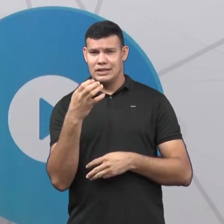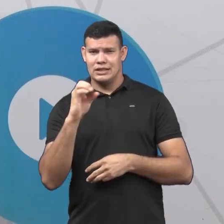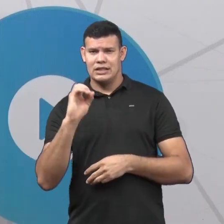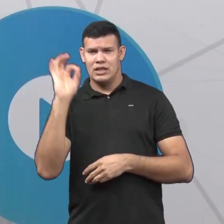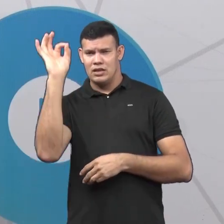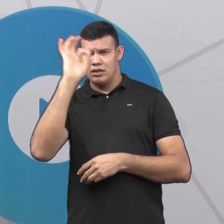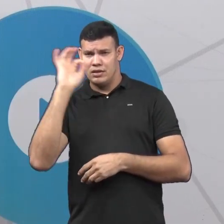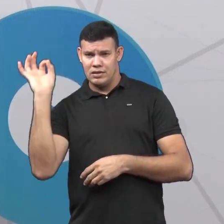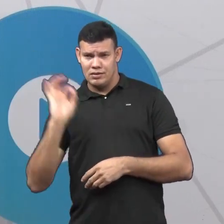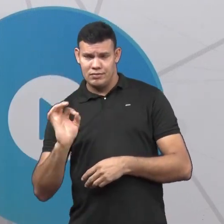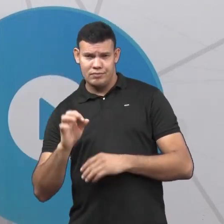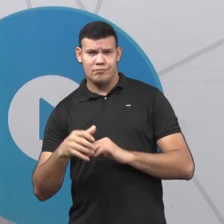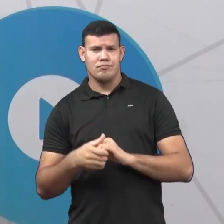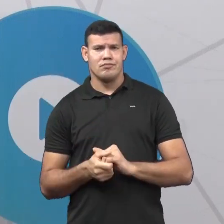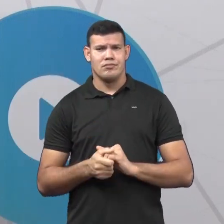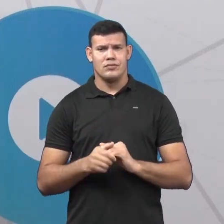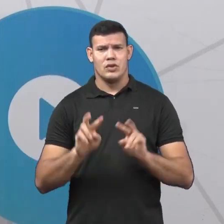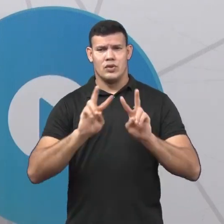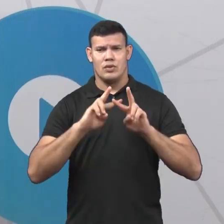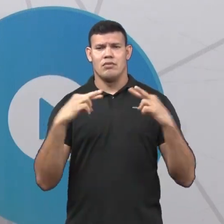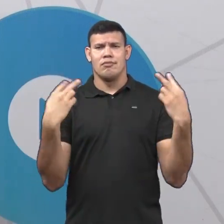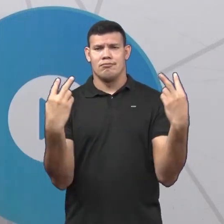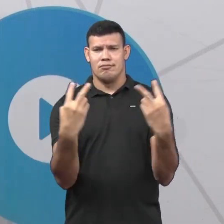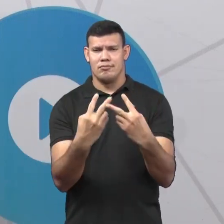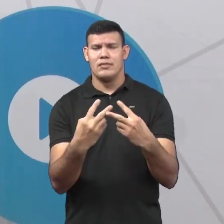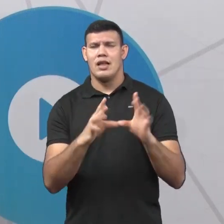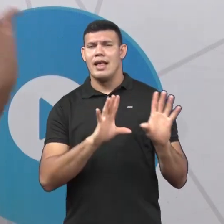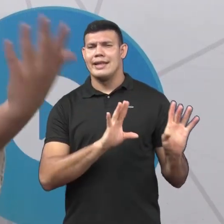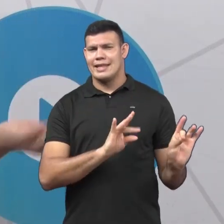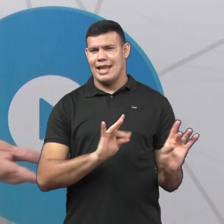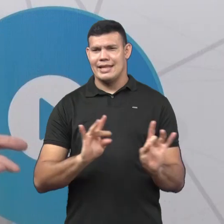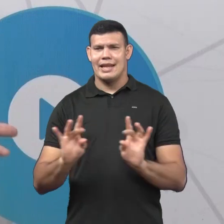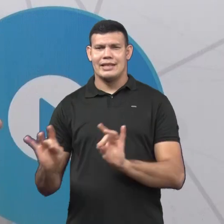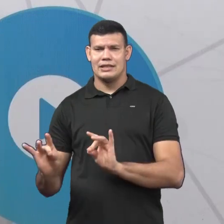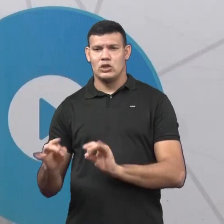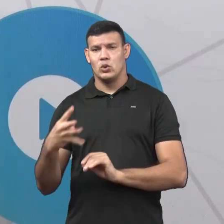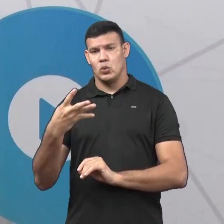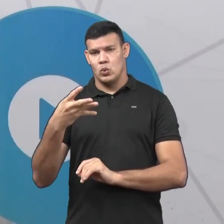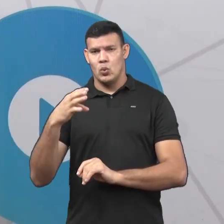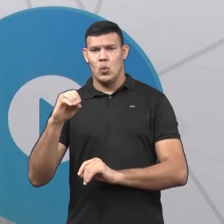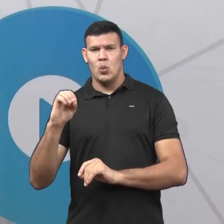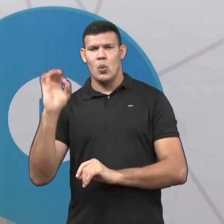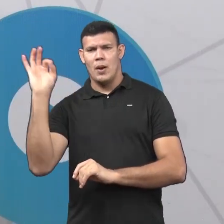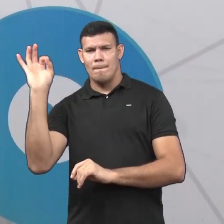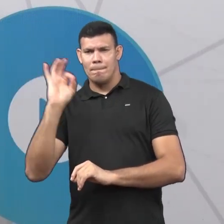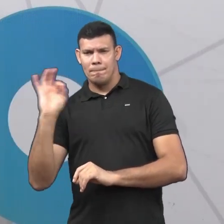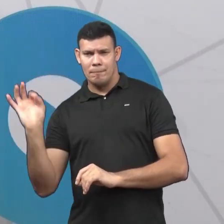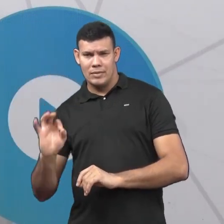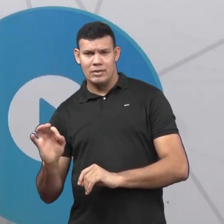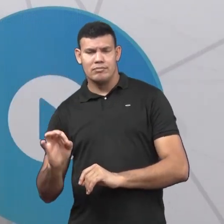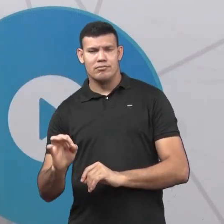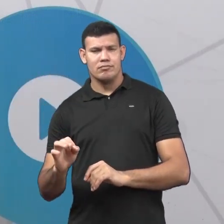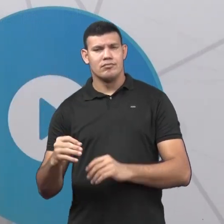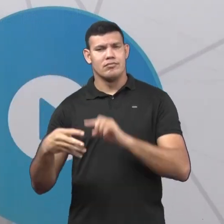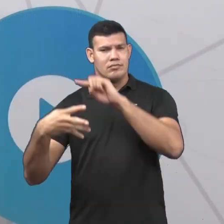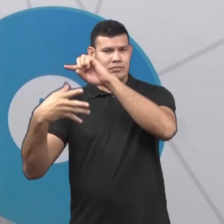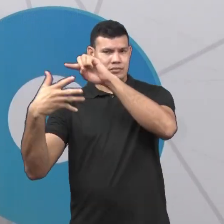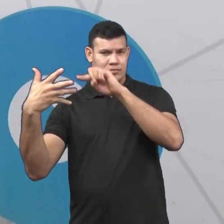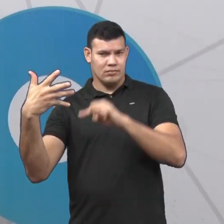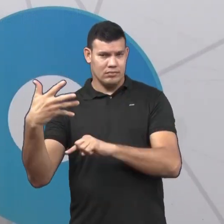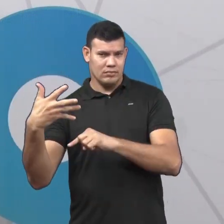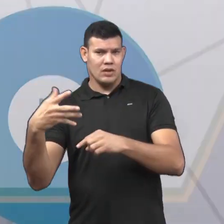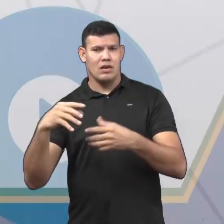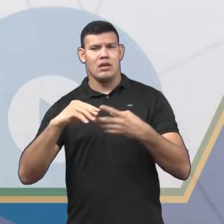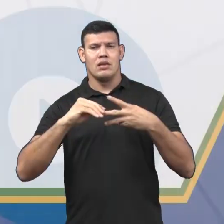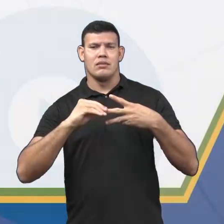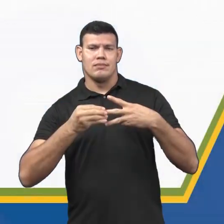60% do volume de sangue é formado por plasma e os outros 40% são formados pelas estruturas